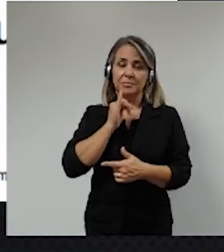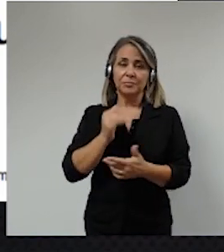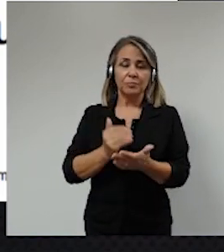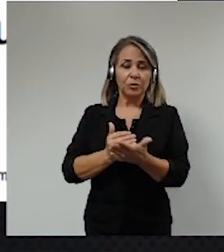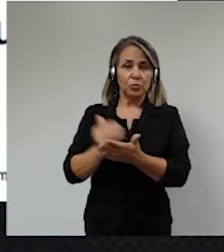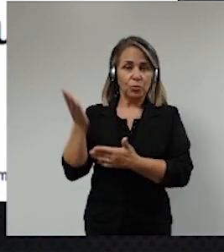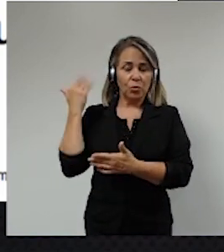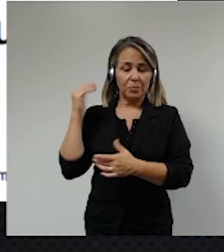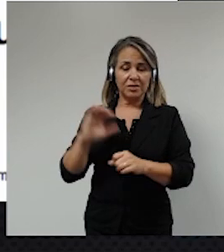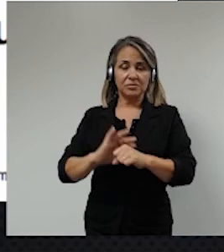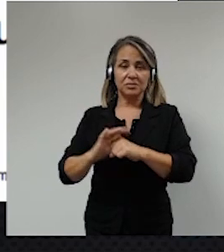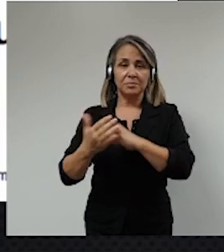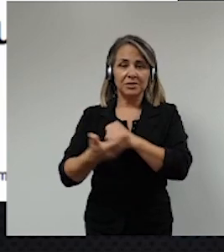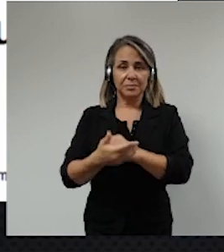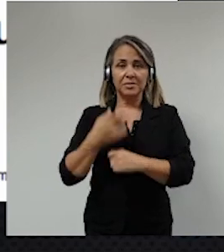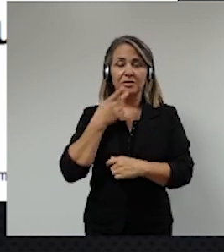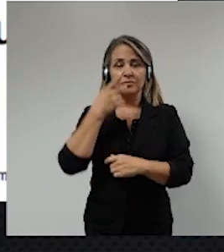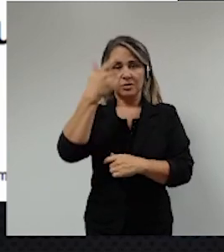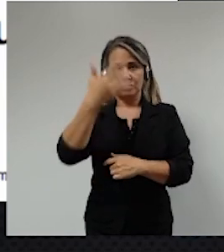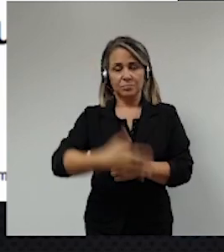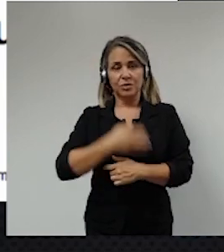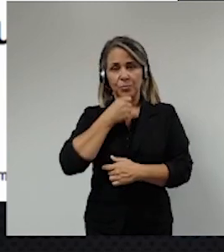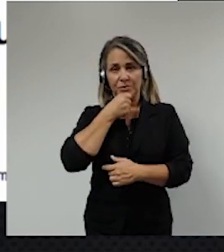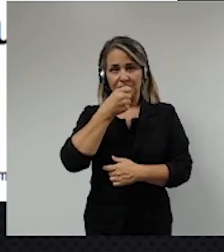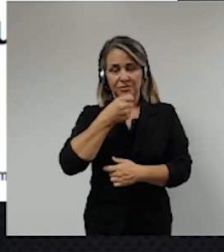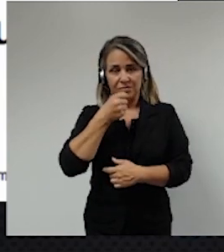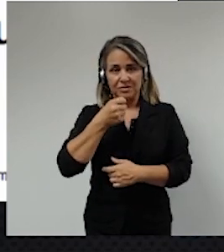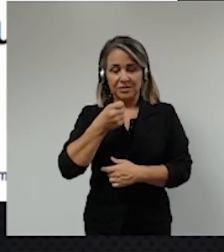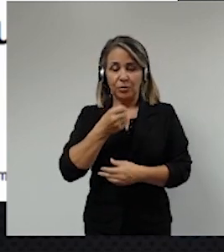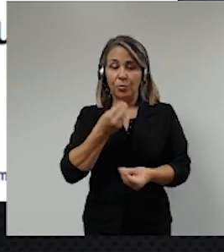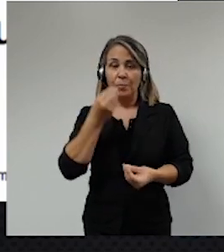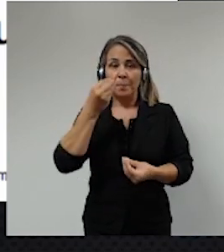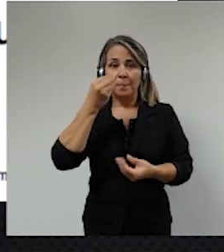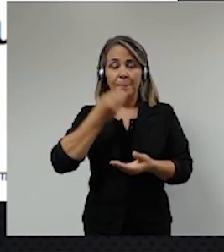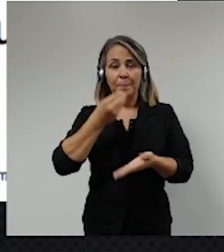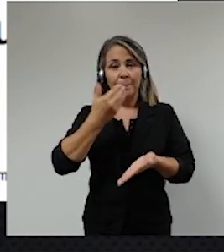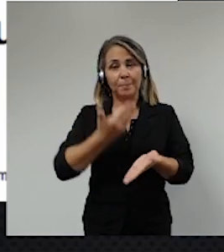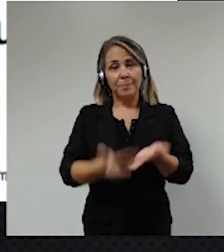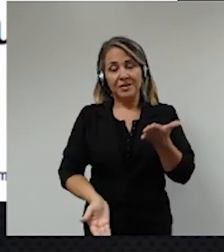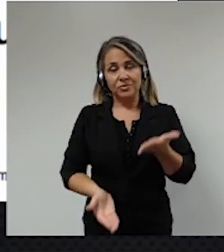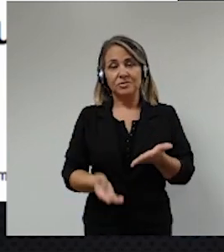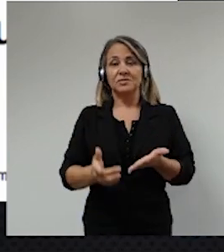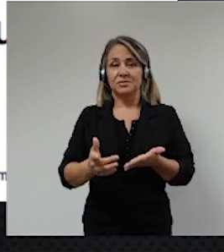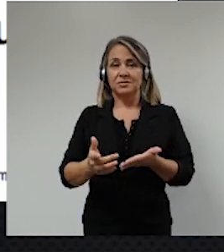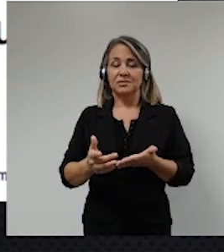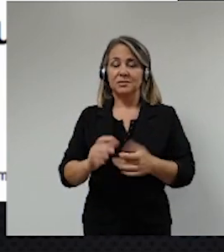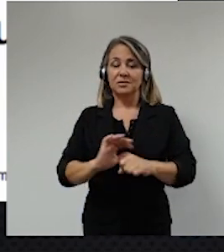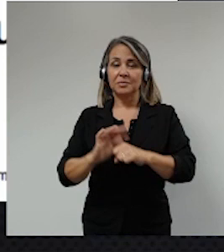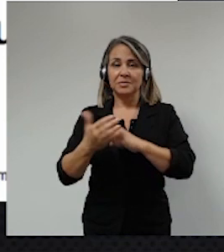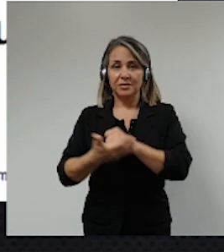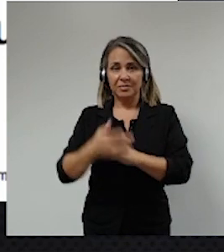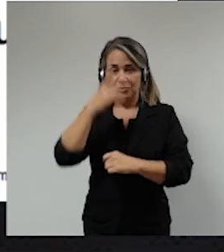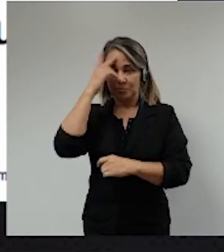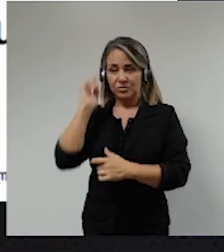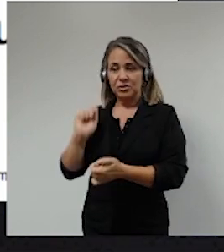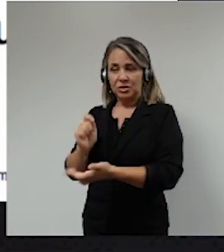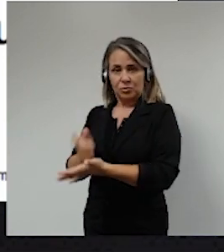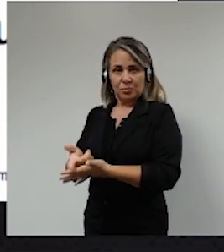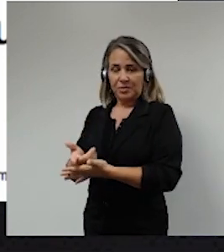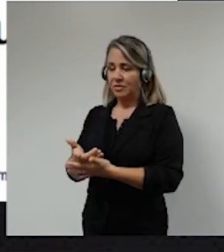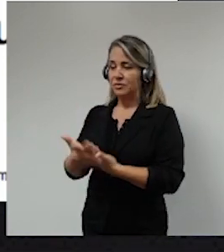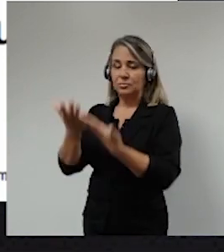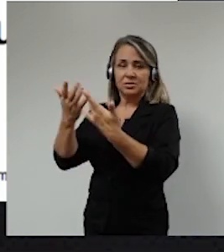da pandemia, ele, além do prejuízo da pandemia, os consumidores fizeram um boicote aos seus produtos,